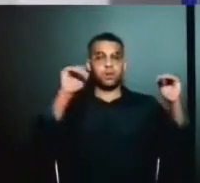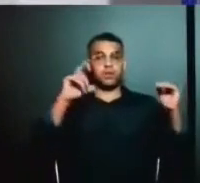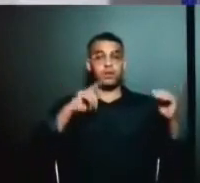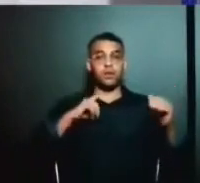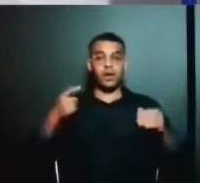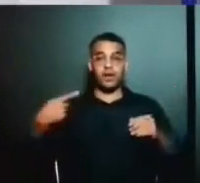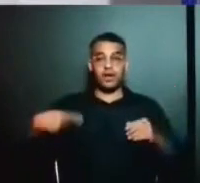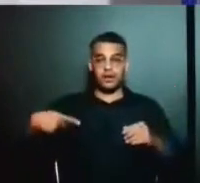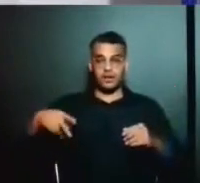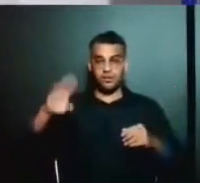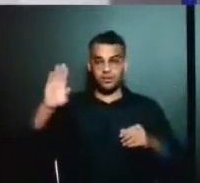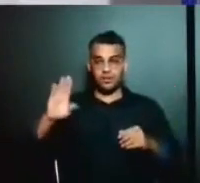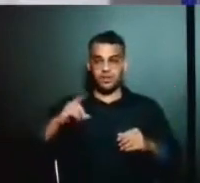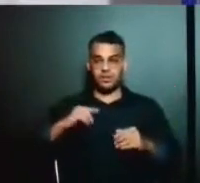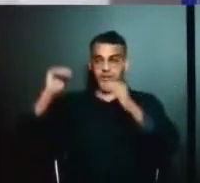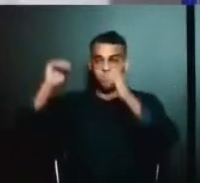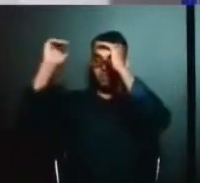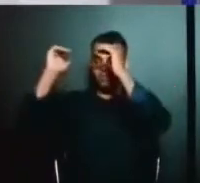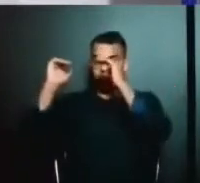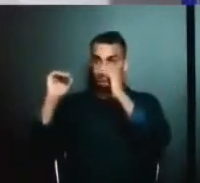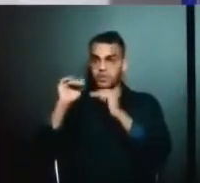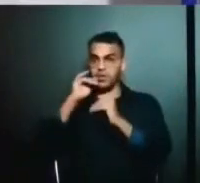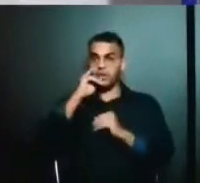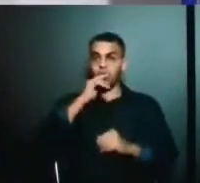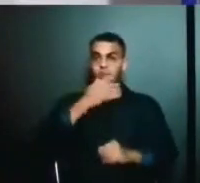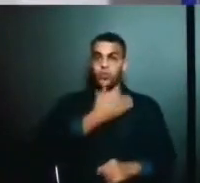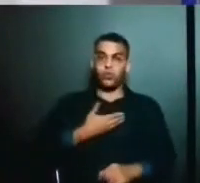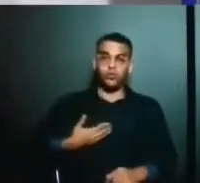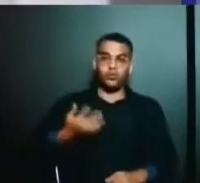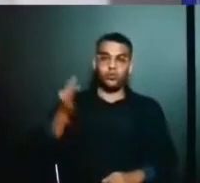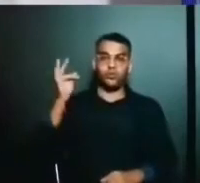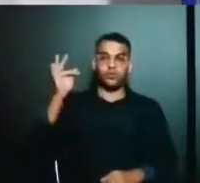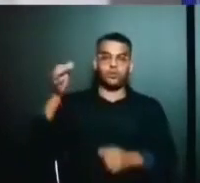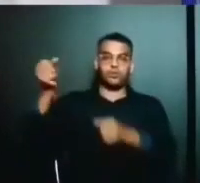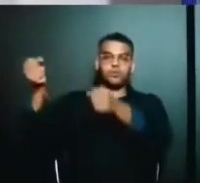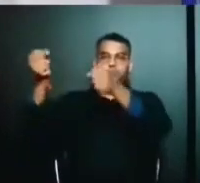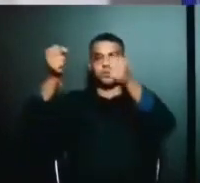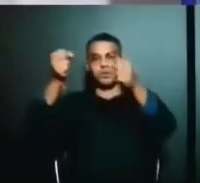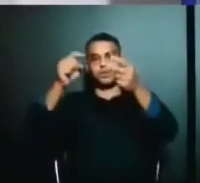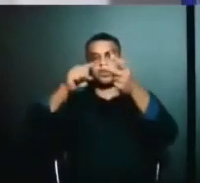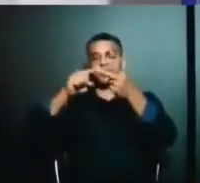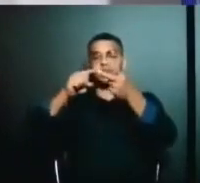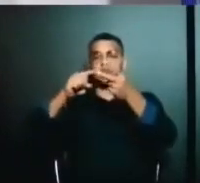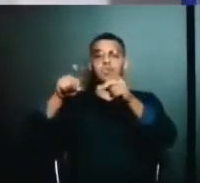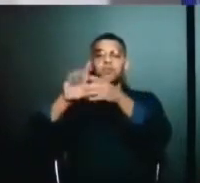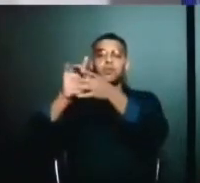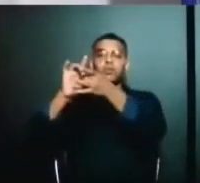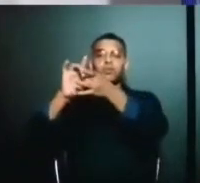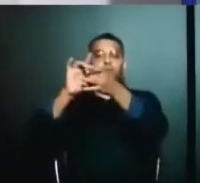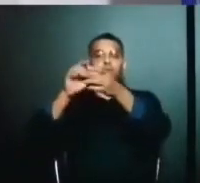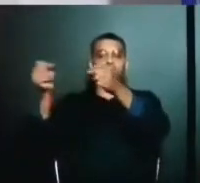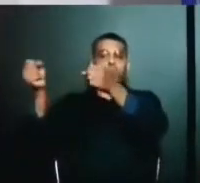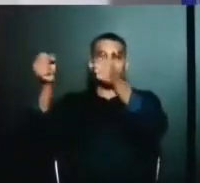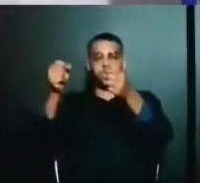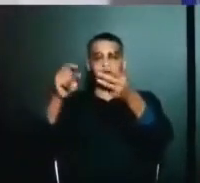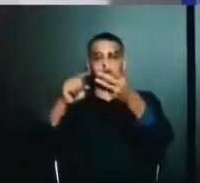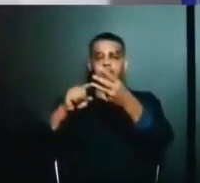federal pode muito, a União pode muito, o Supremo Tribunal Federal pode